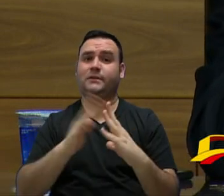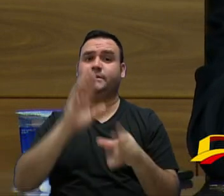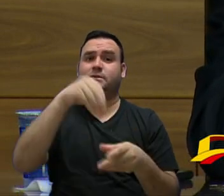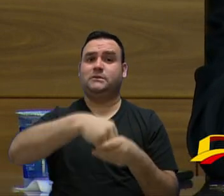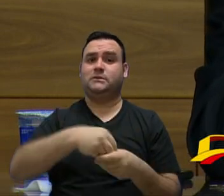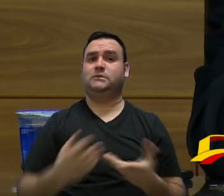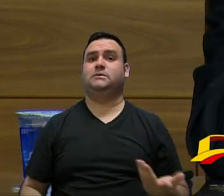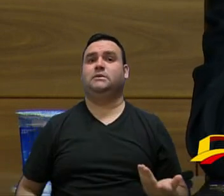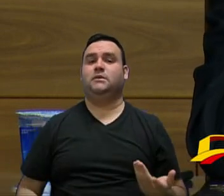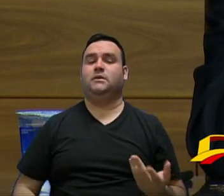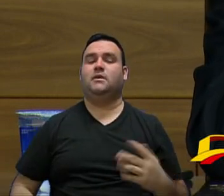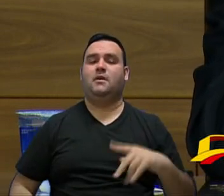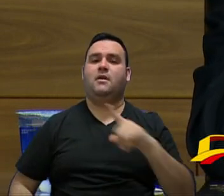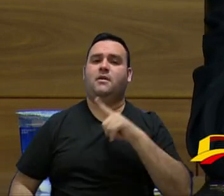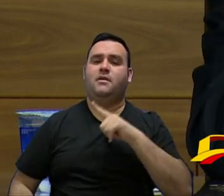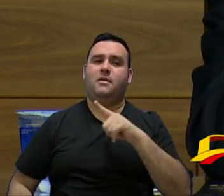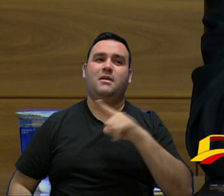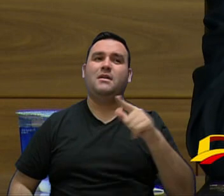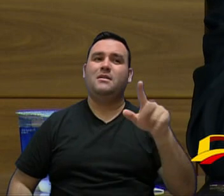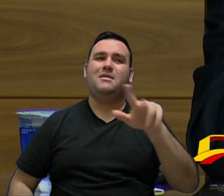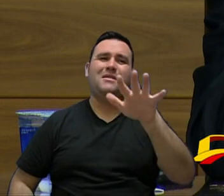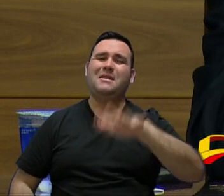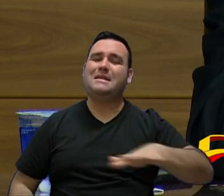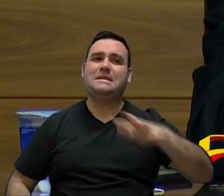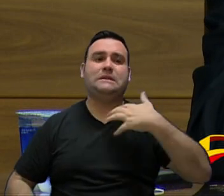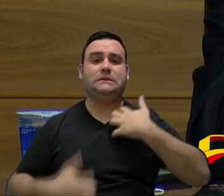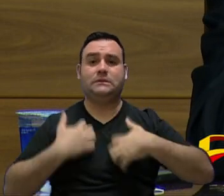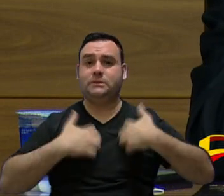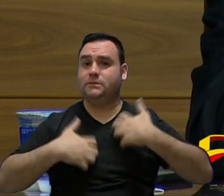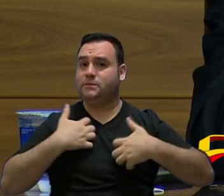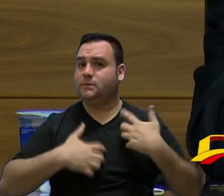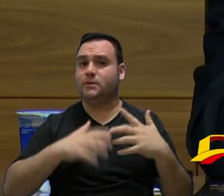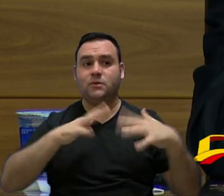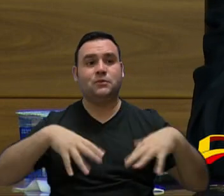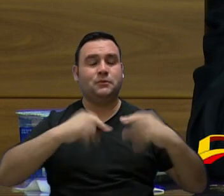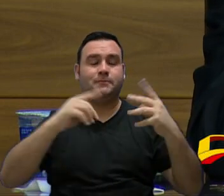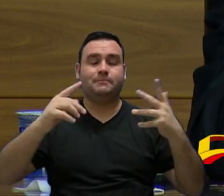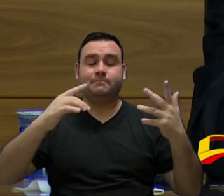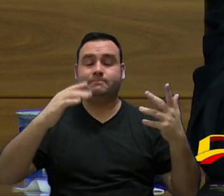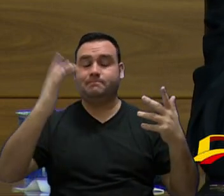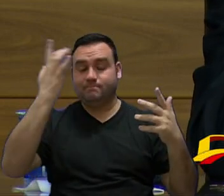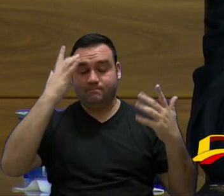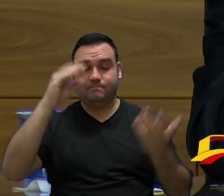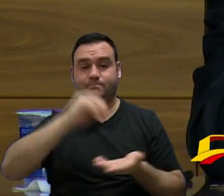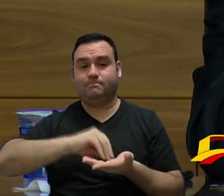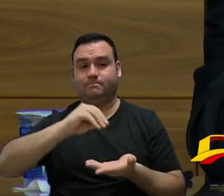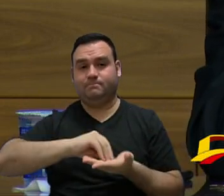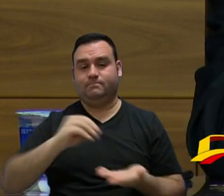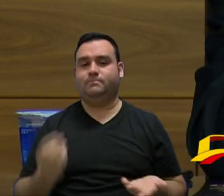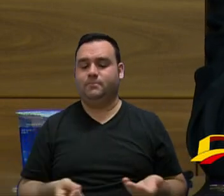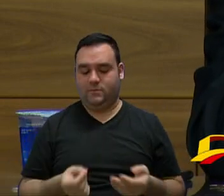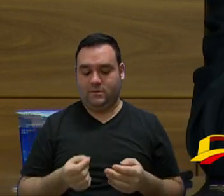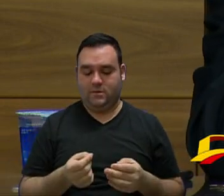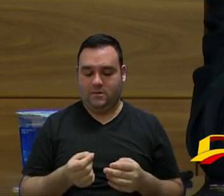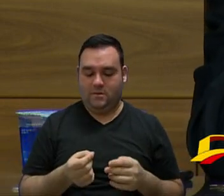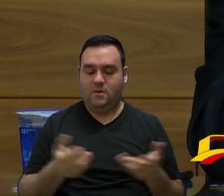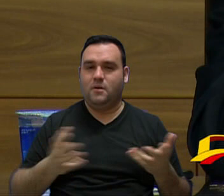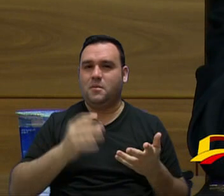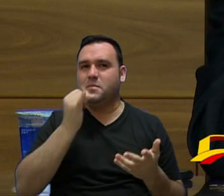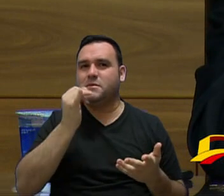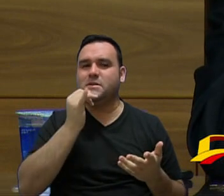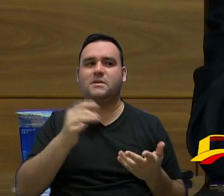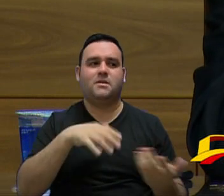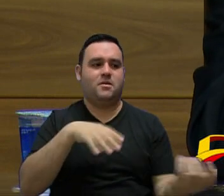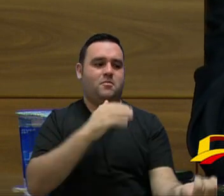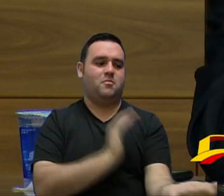em suas casas e eles estão descontrolados estão desequilibradas eu não sou em questão